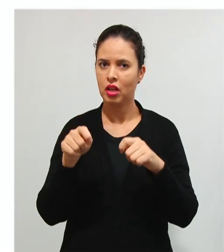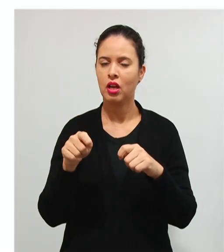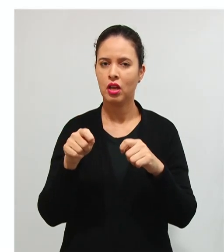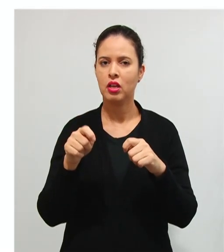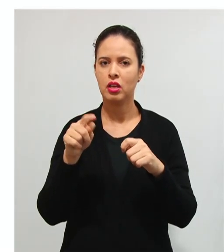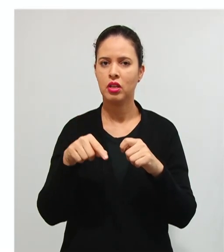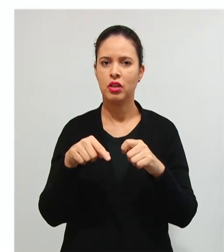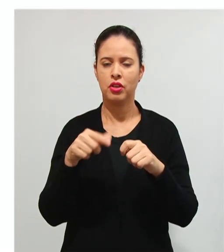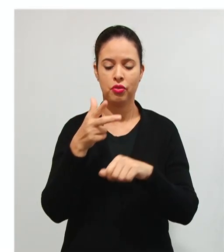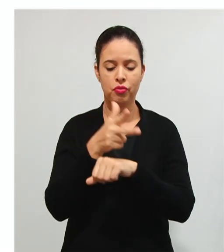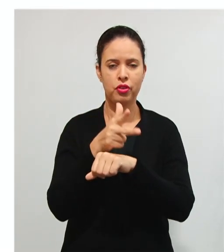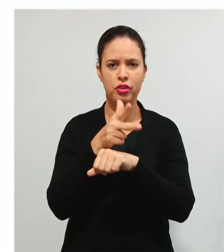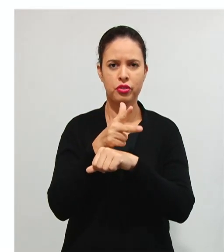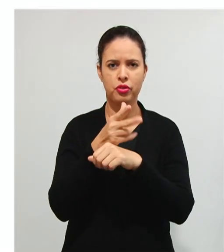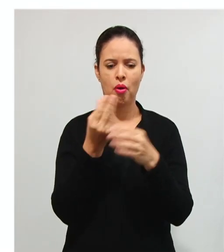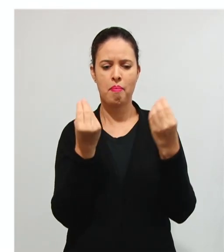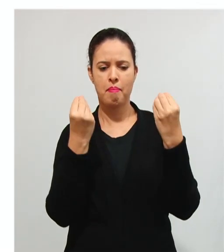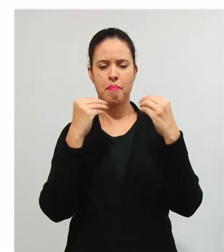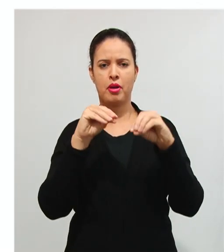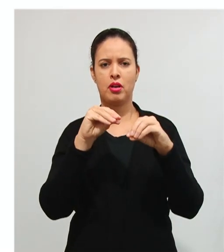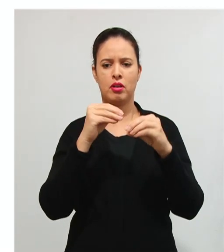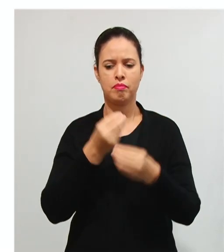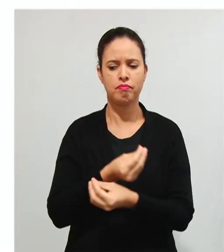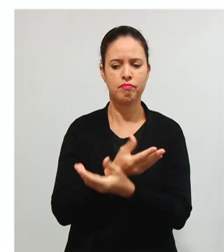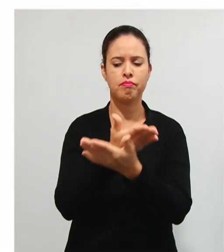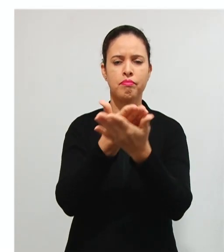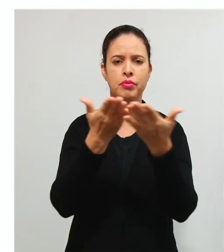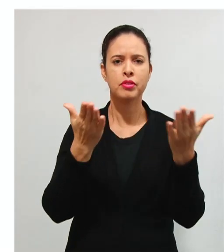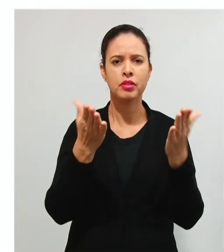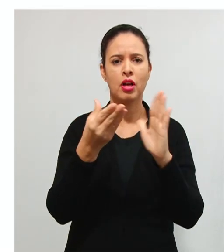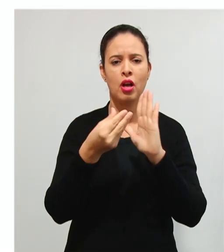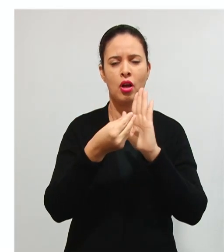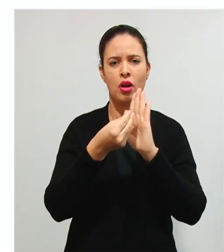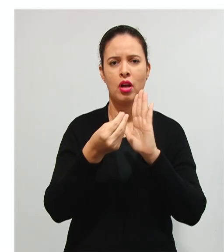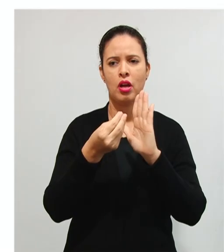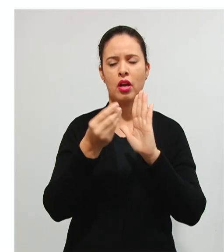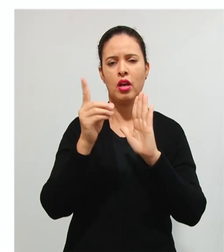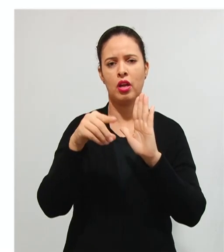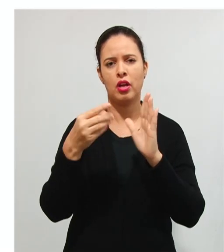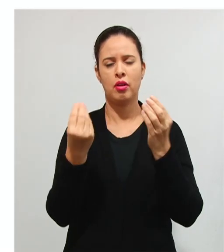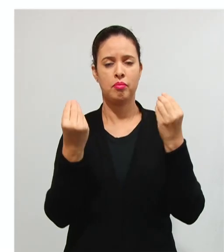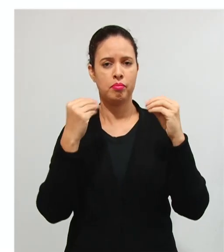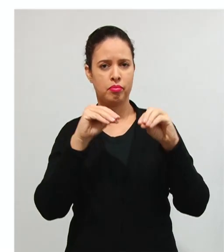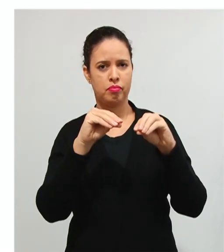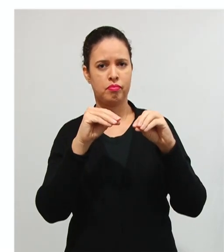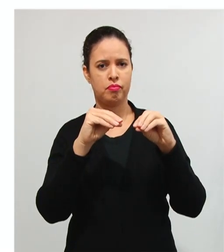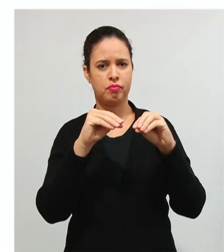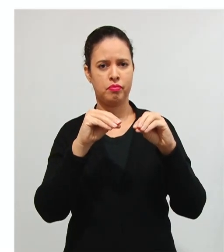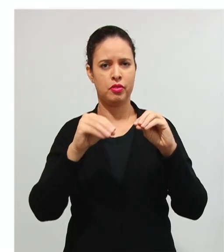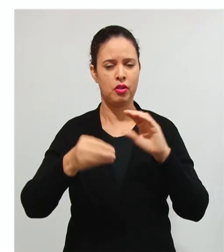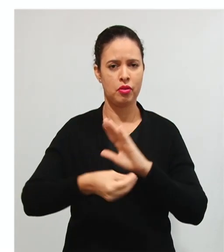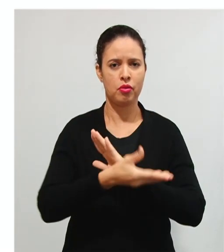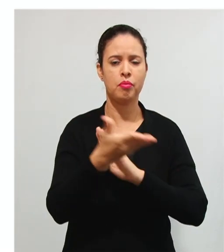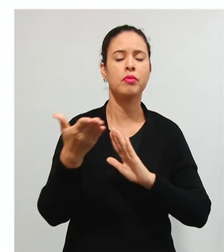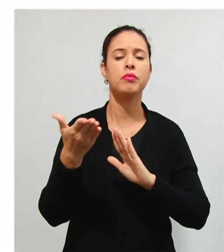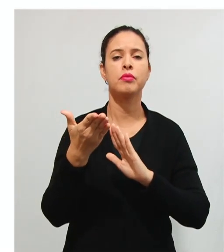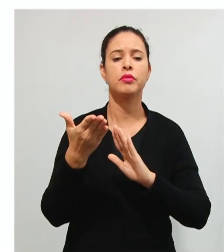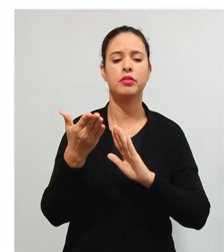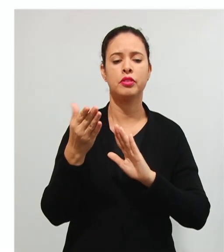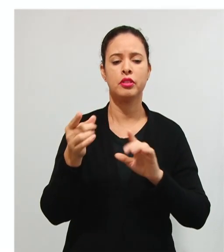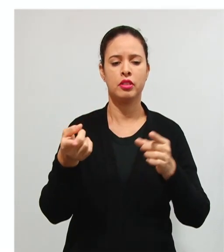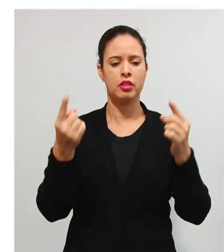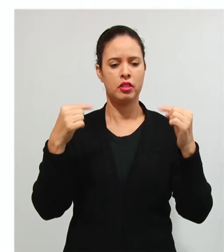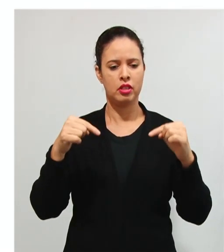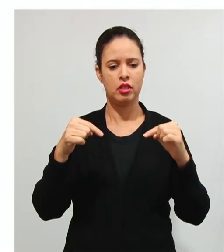publicar vídeos educacionais. O PowerPoint, a ferramenta de busca da Google, o Microsoft